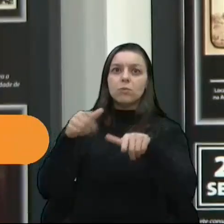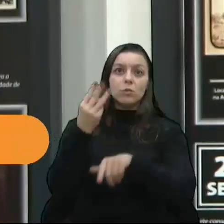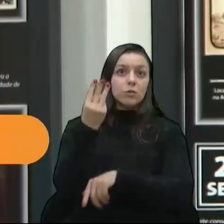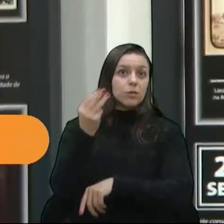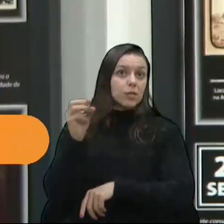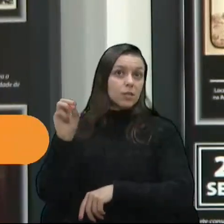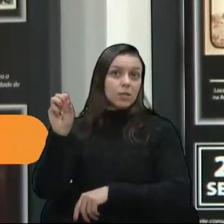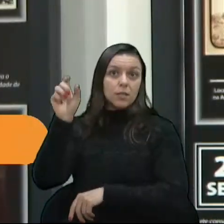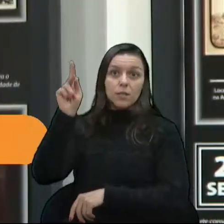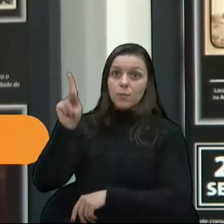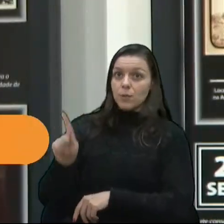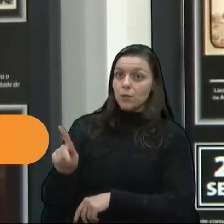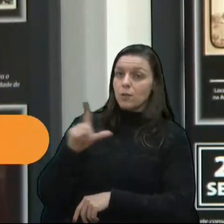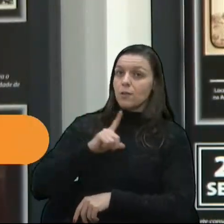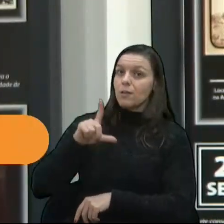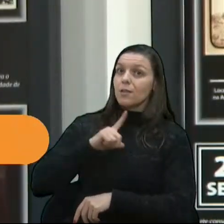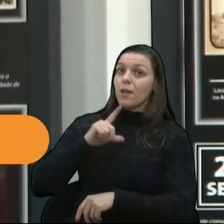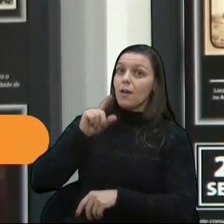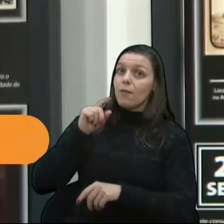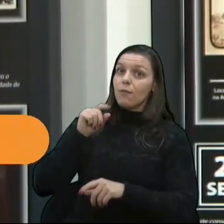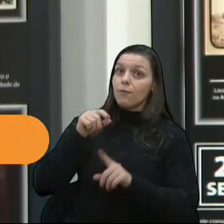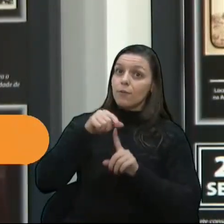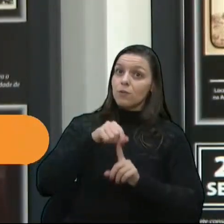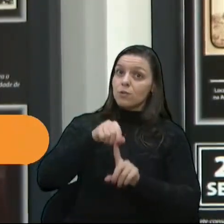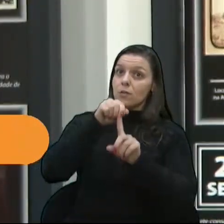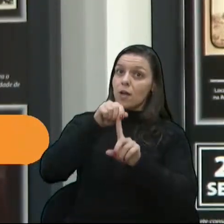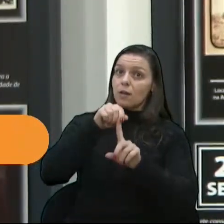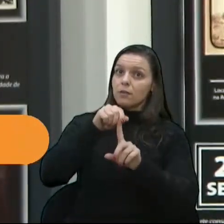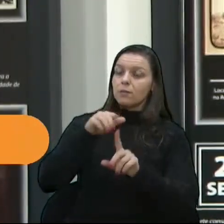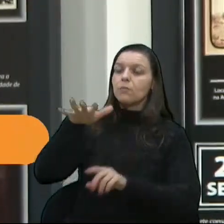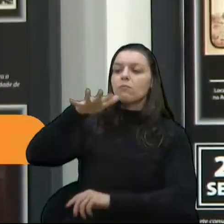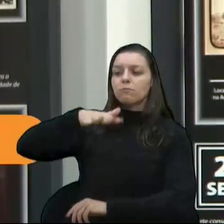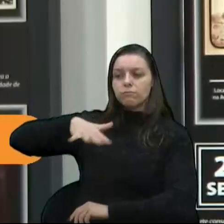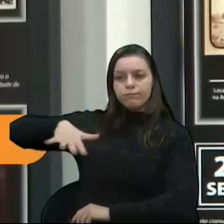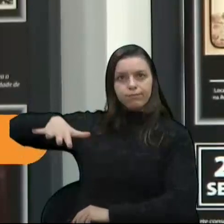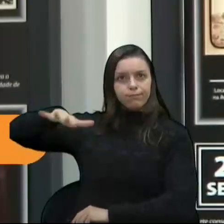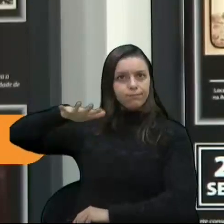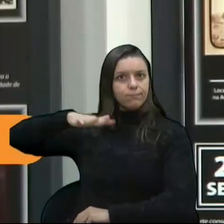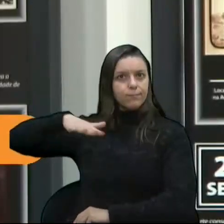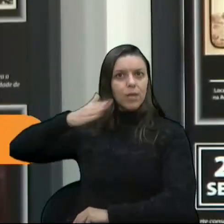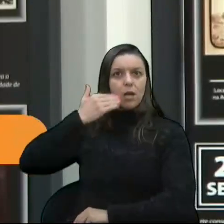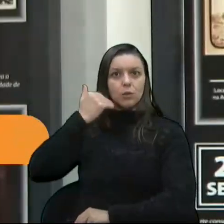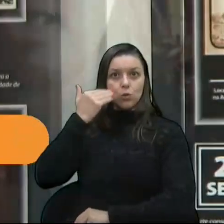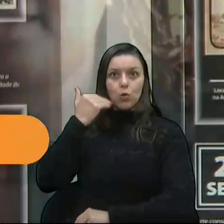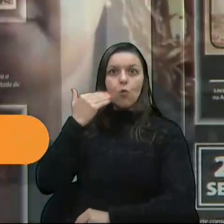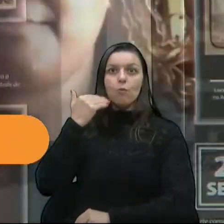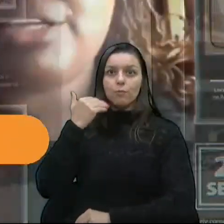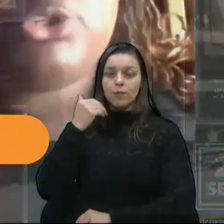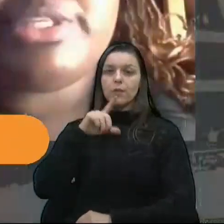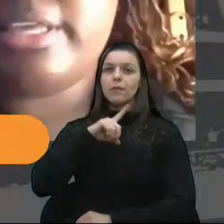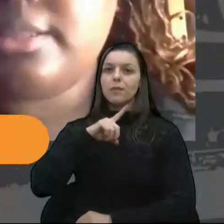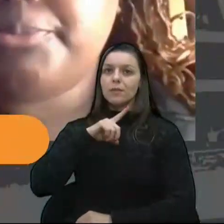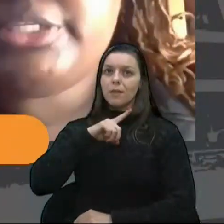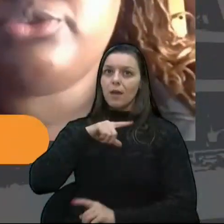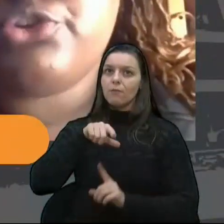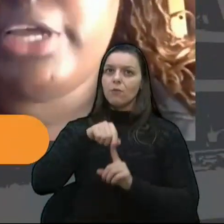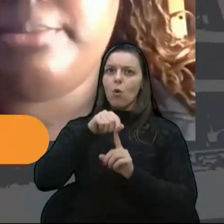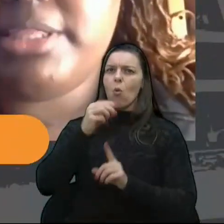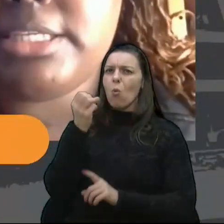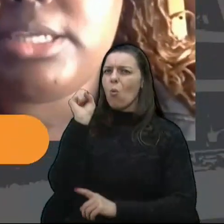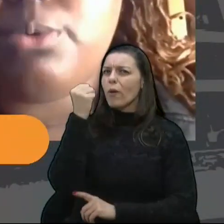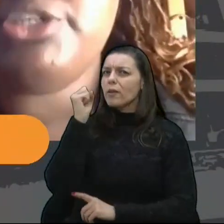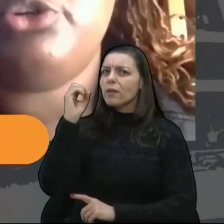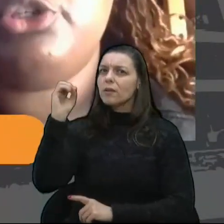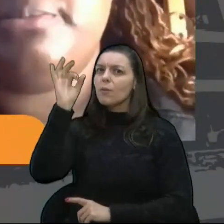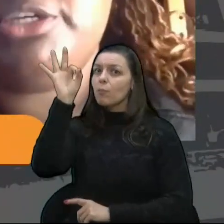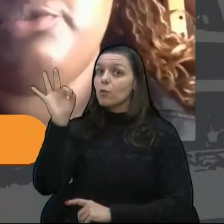mais? A maioria de comida, de alimentação. Então, assim, mais de 80% de